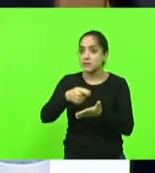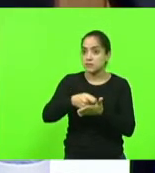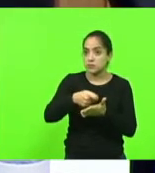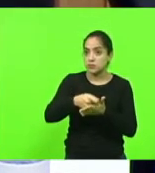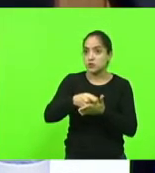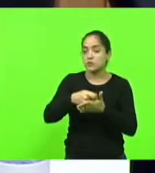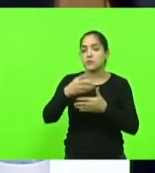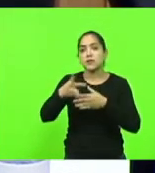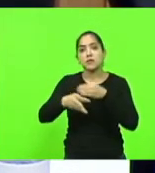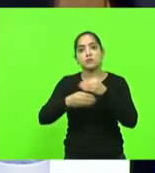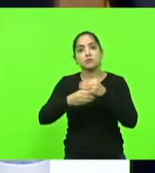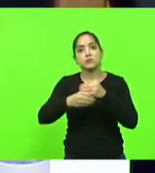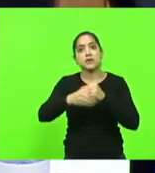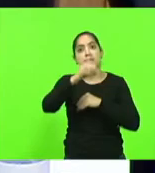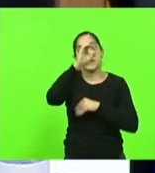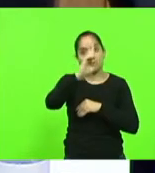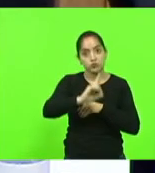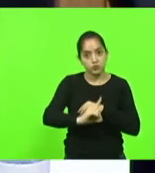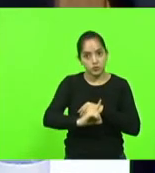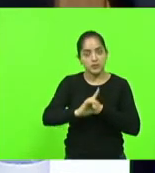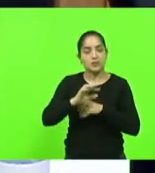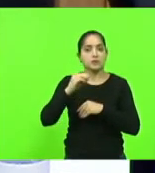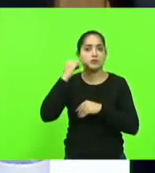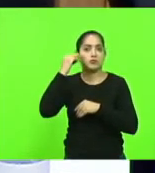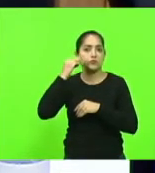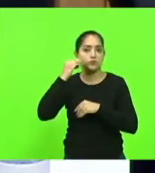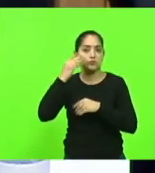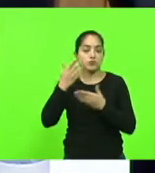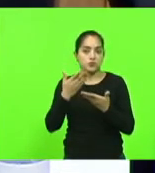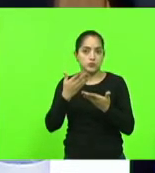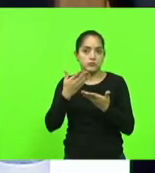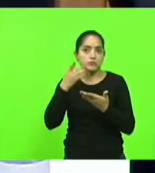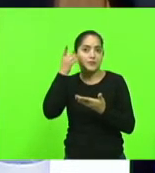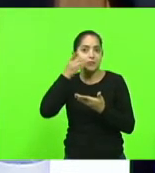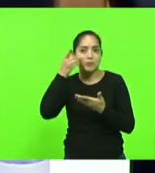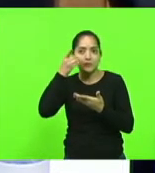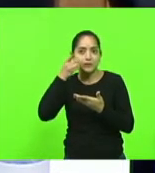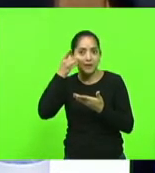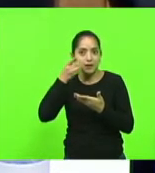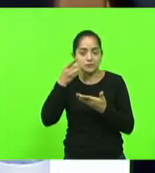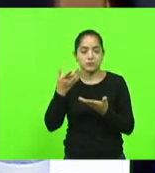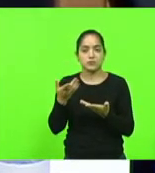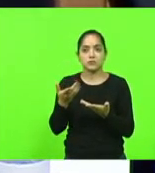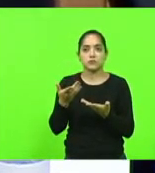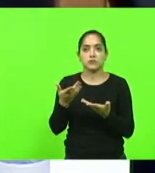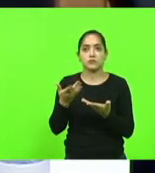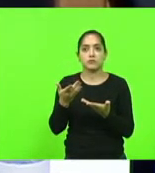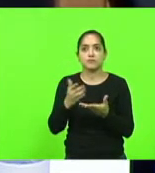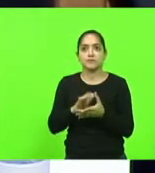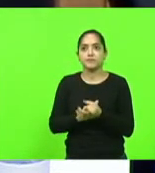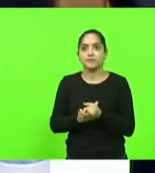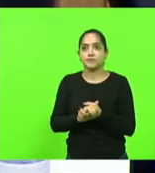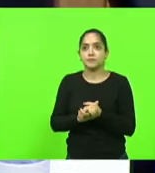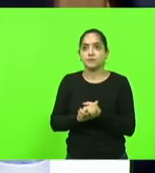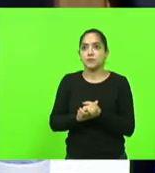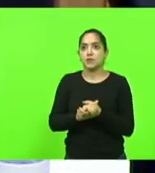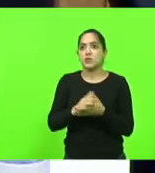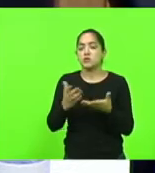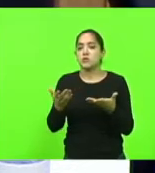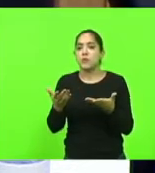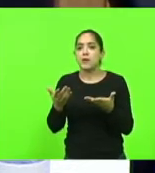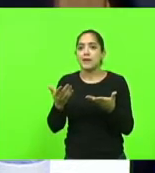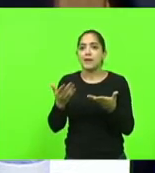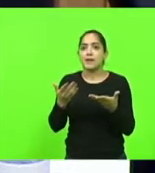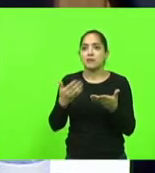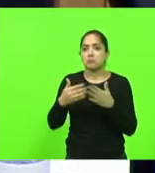que é um direito do deputado, não é um favor do governador, não é algo